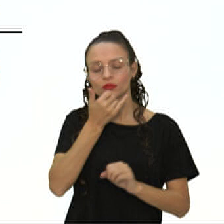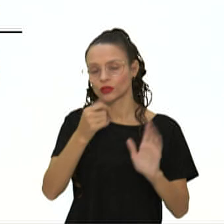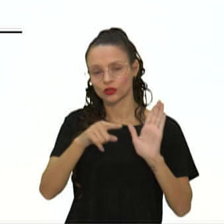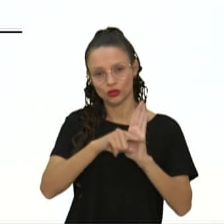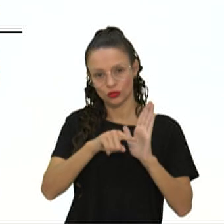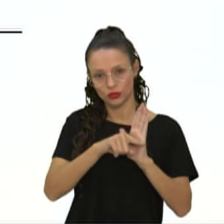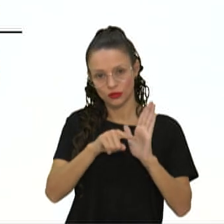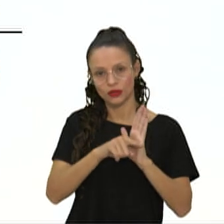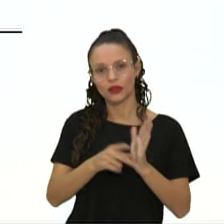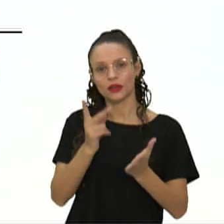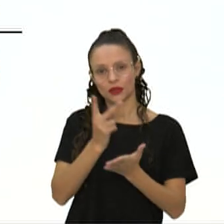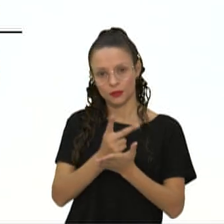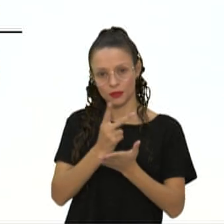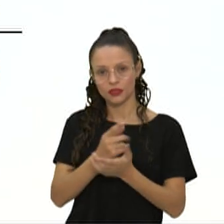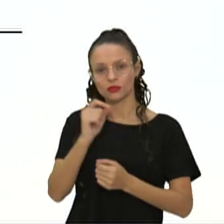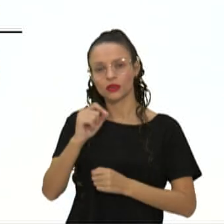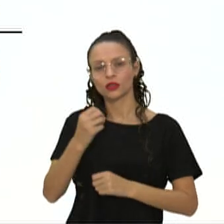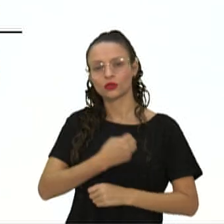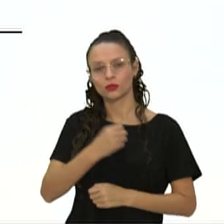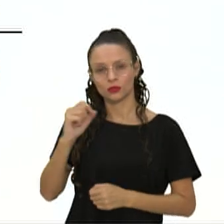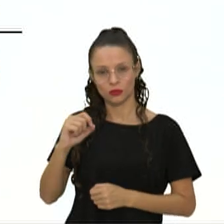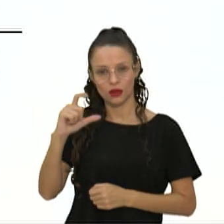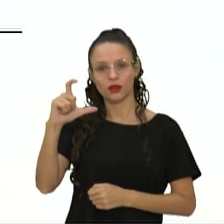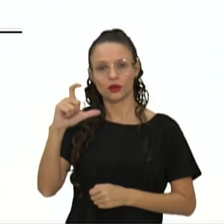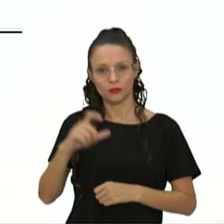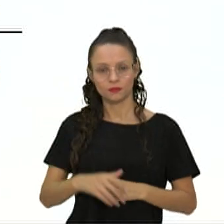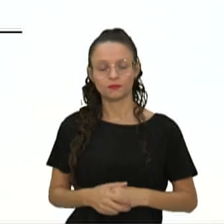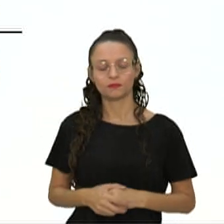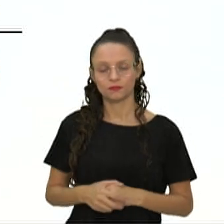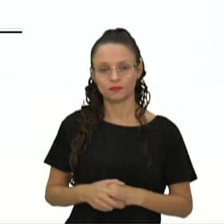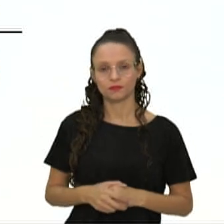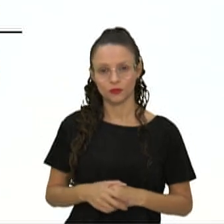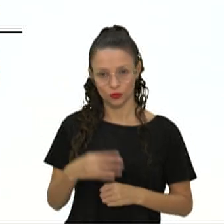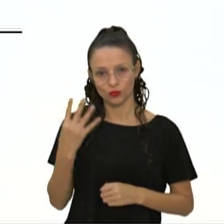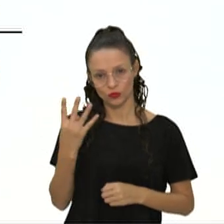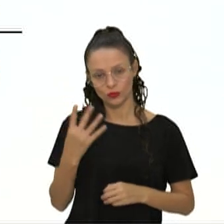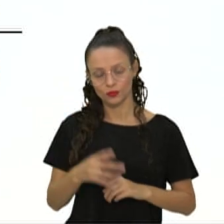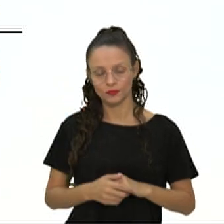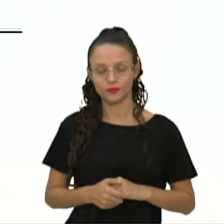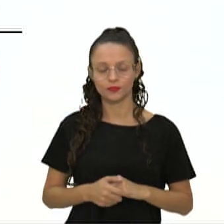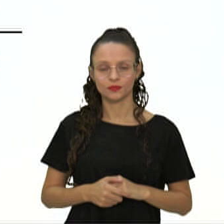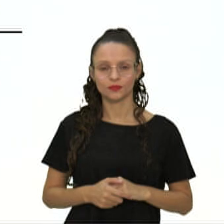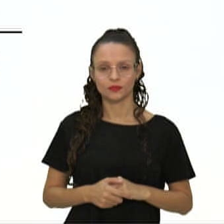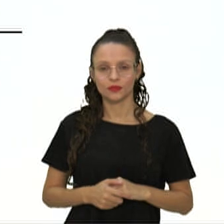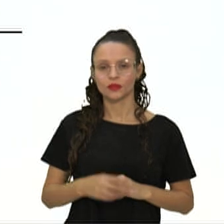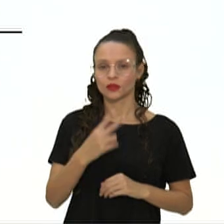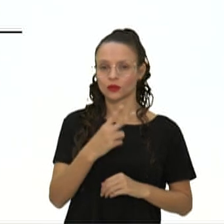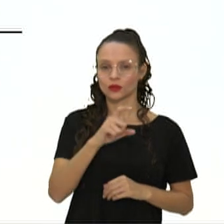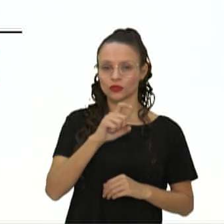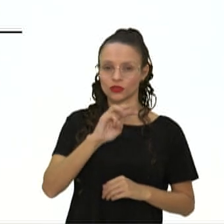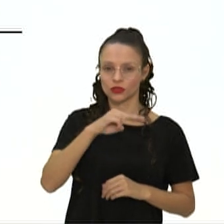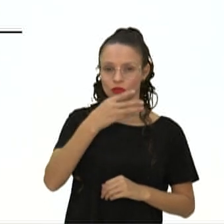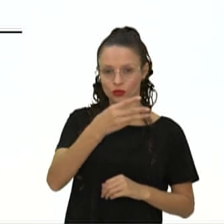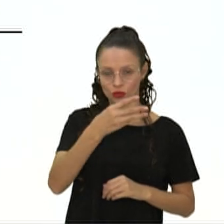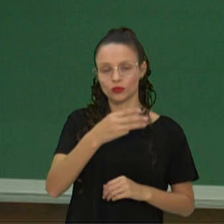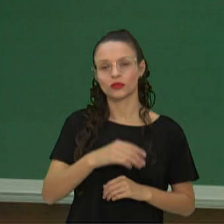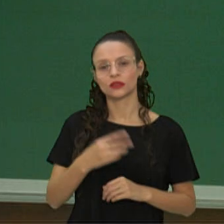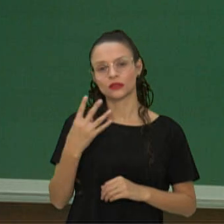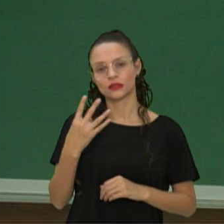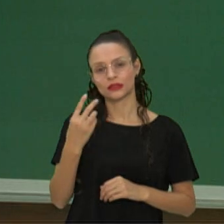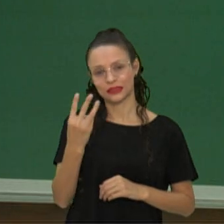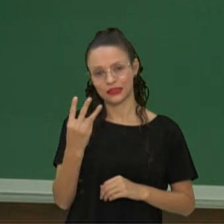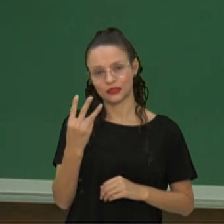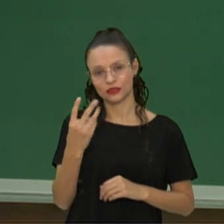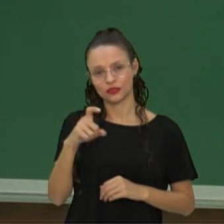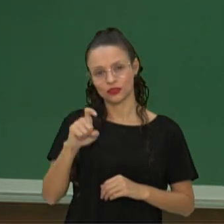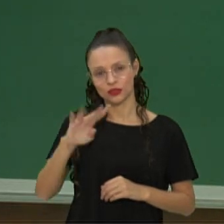valores e repete o sinal do que tem maior módulo, ou seja, o sinal do maior ali, que seria o 4. Aí o 2x ao cubo repete, o 3x à quarta repete.